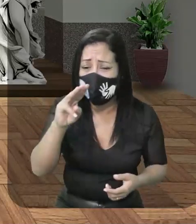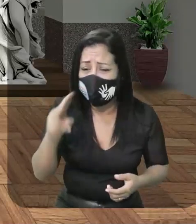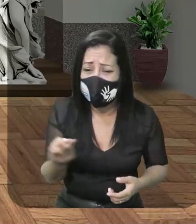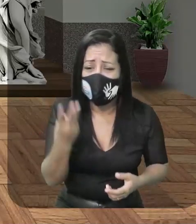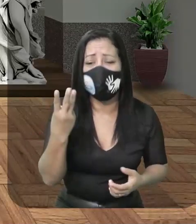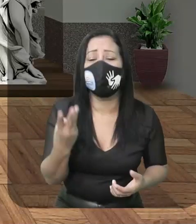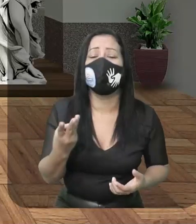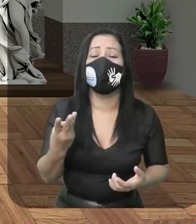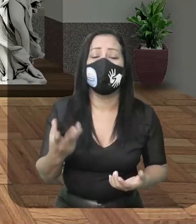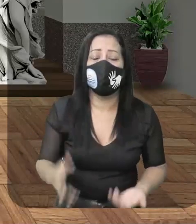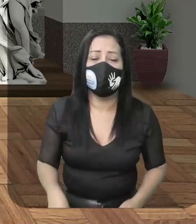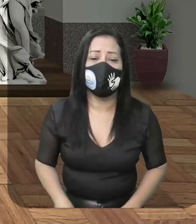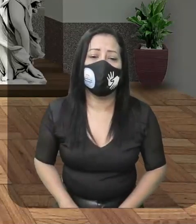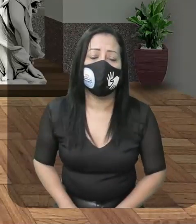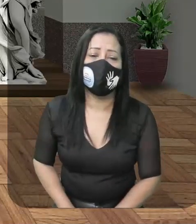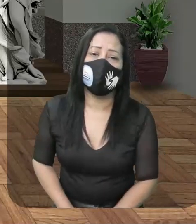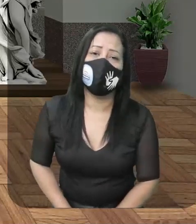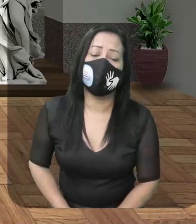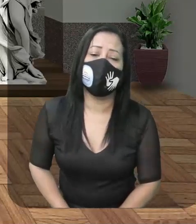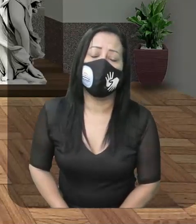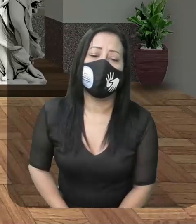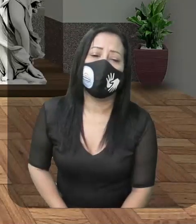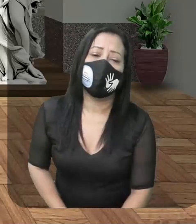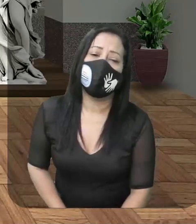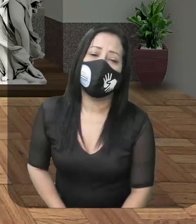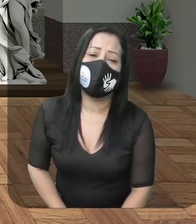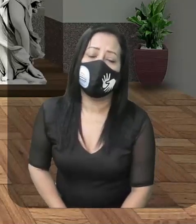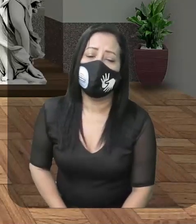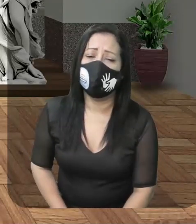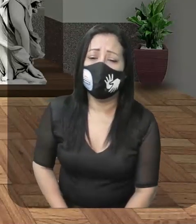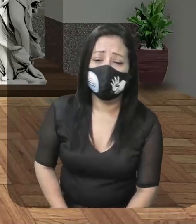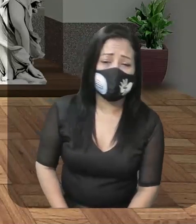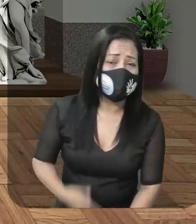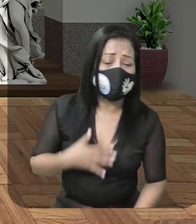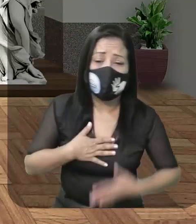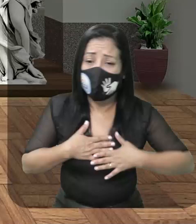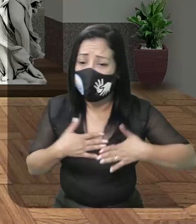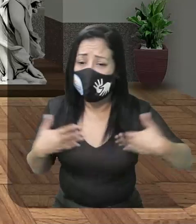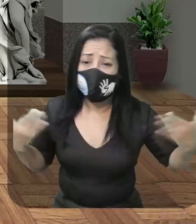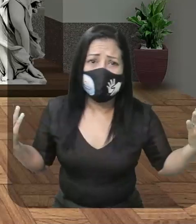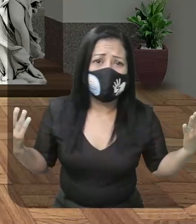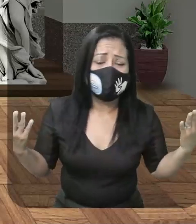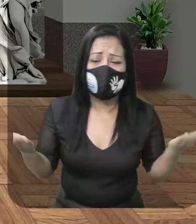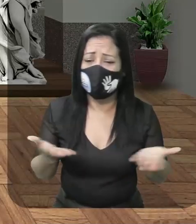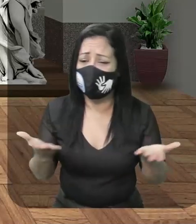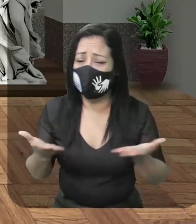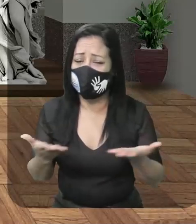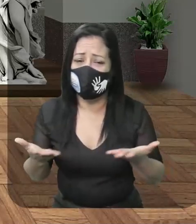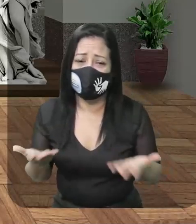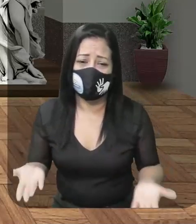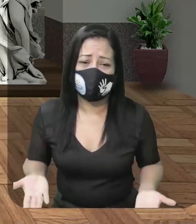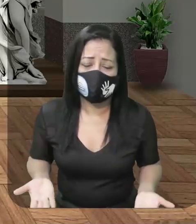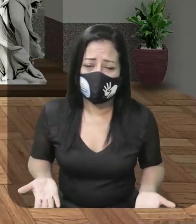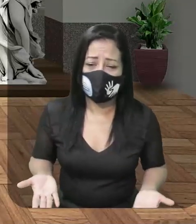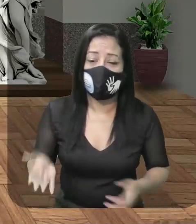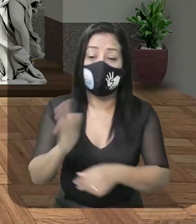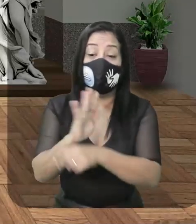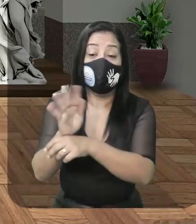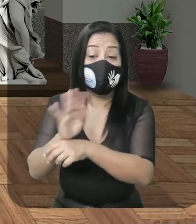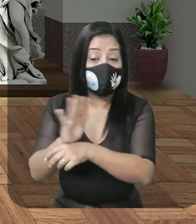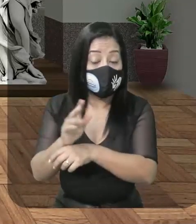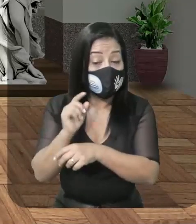os 300 espartanos. Então aí o povo desesperou, meu Deus do céu, e agora? E daí é no filme